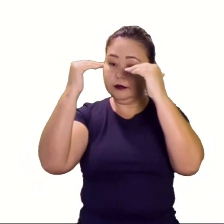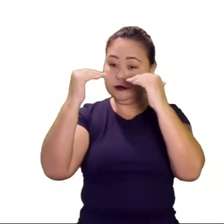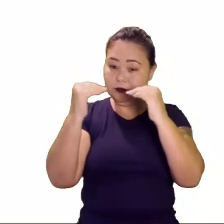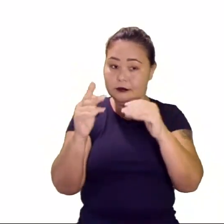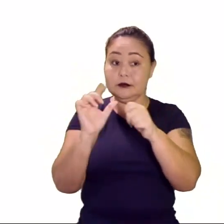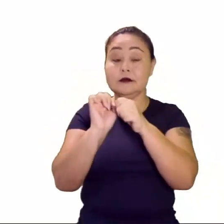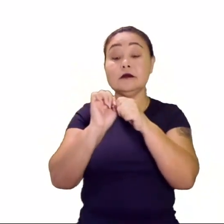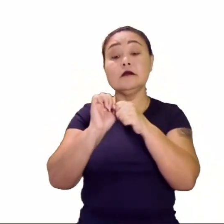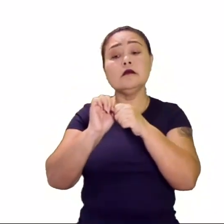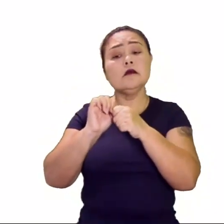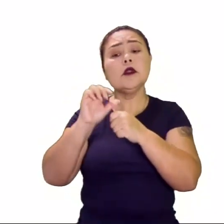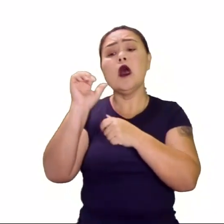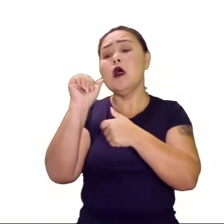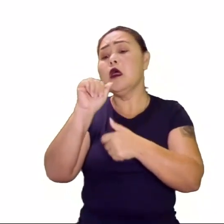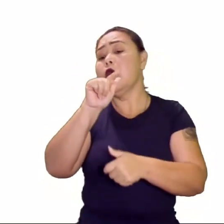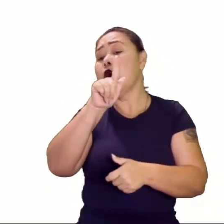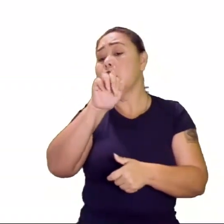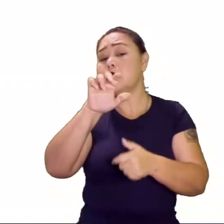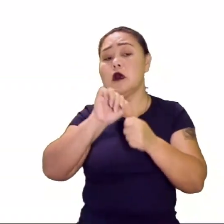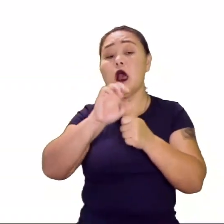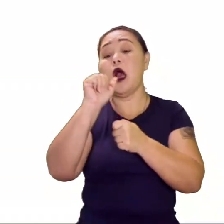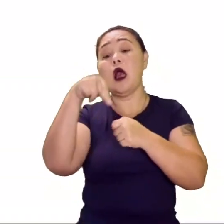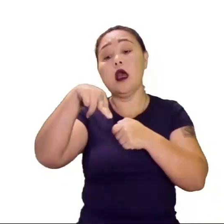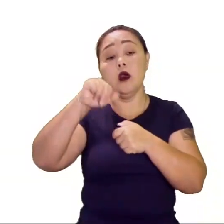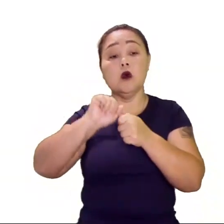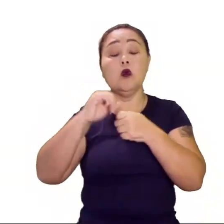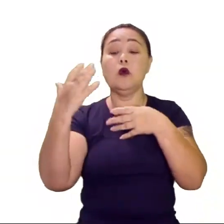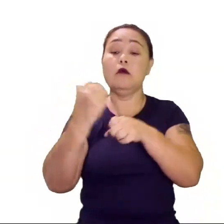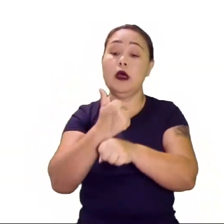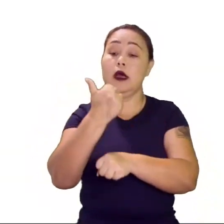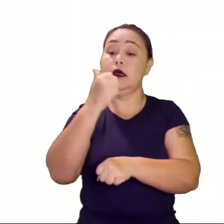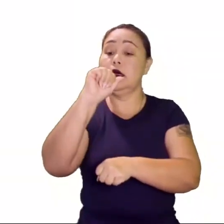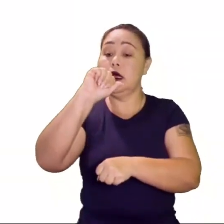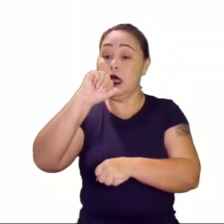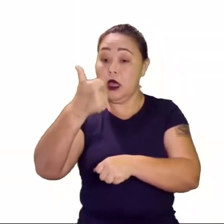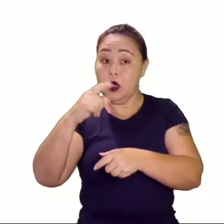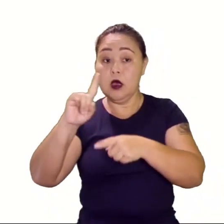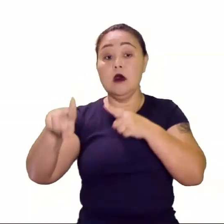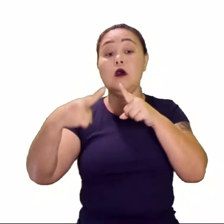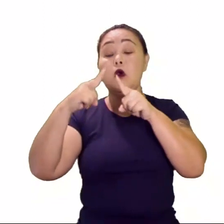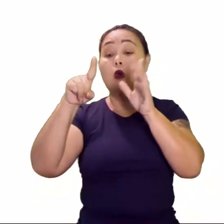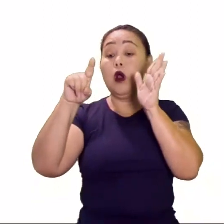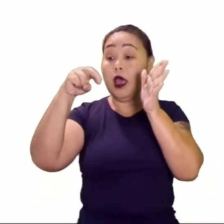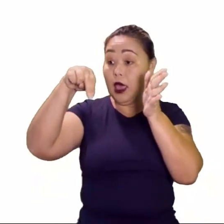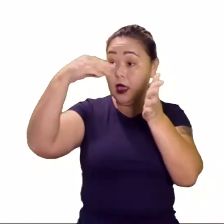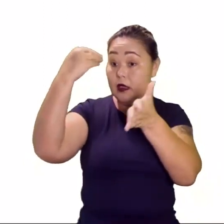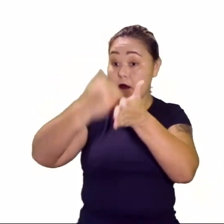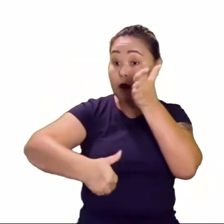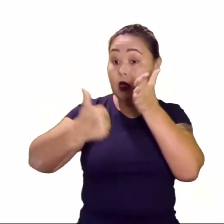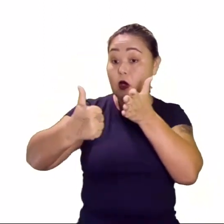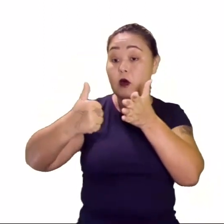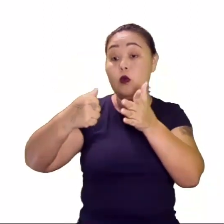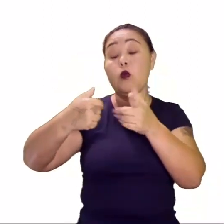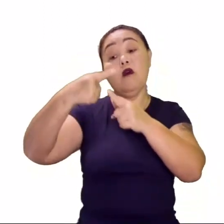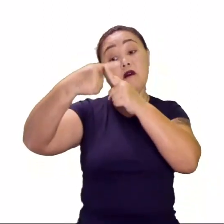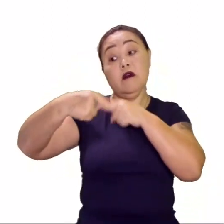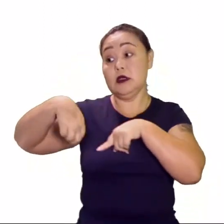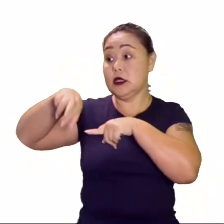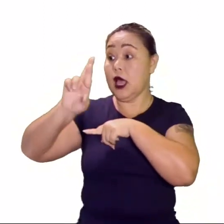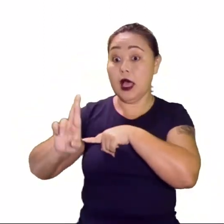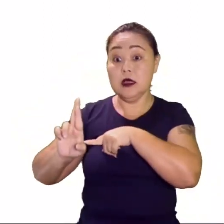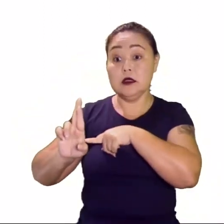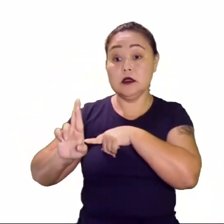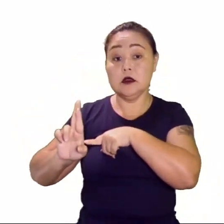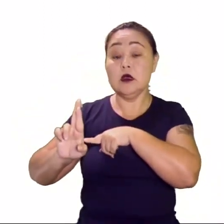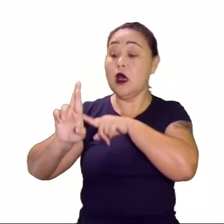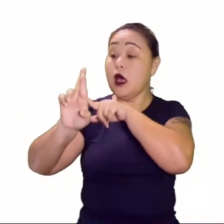que eu vou calcular? No nosso termo geral. A N é igual a 1 mais N menos 1 vezes a razão. A razão a gente